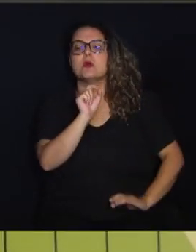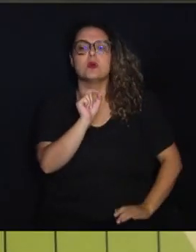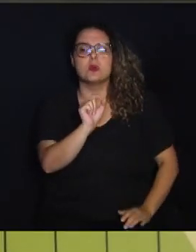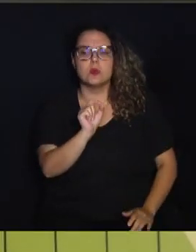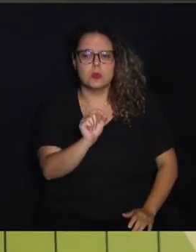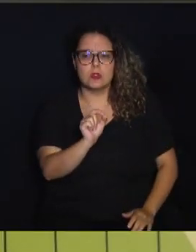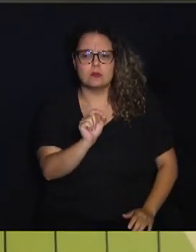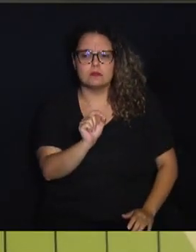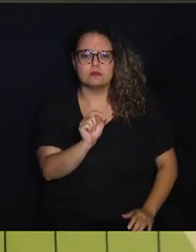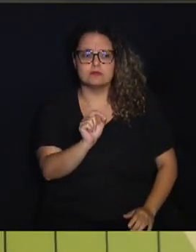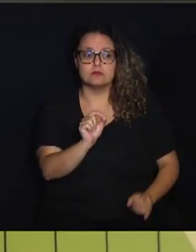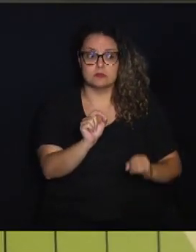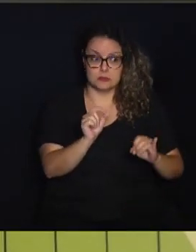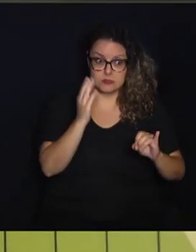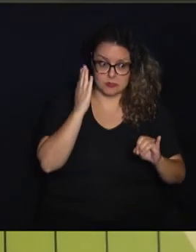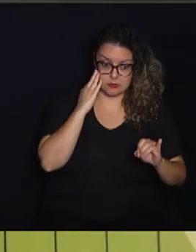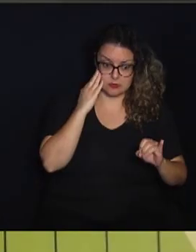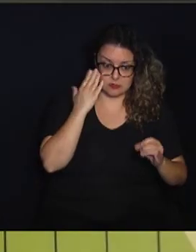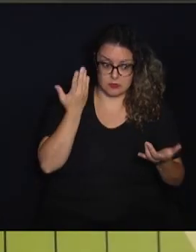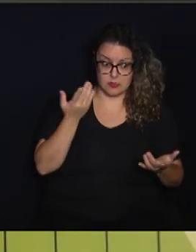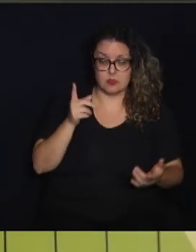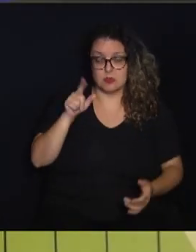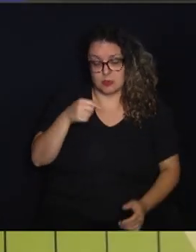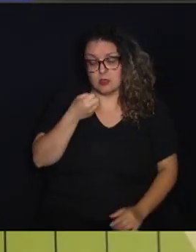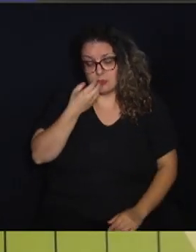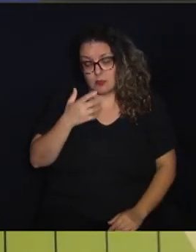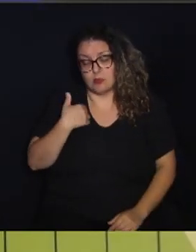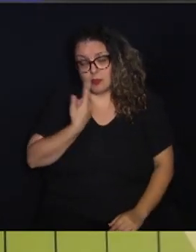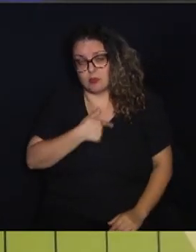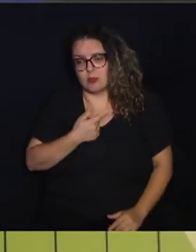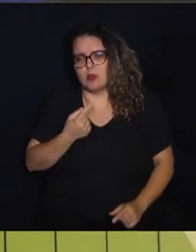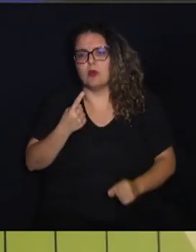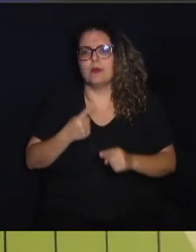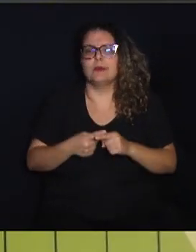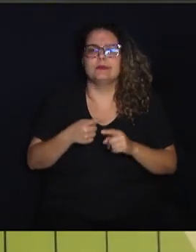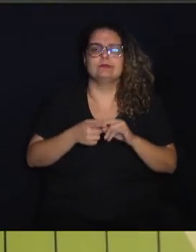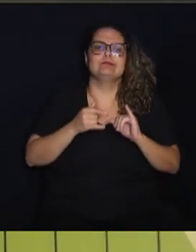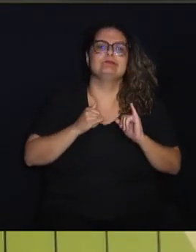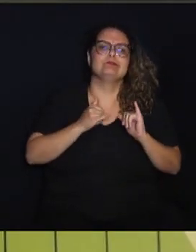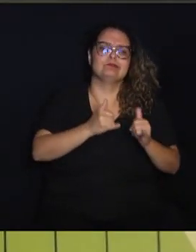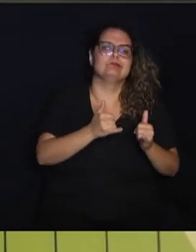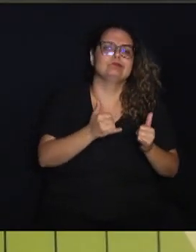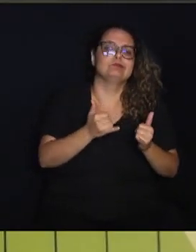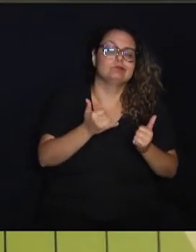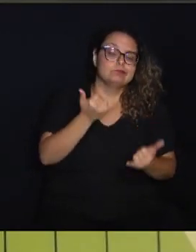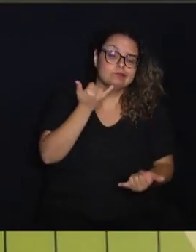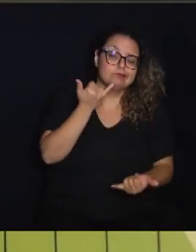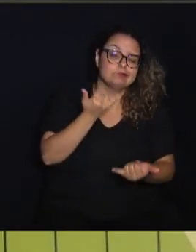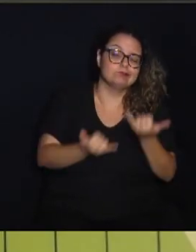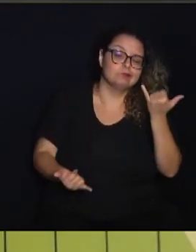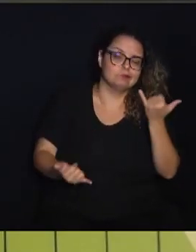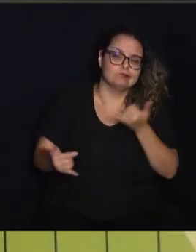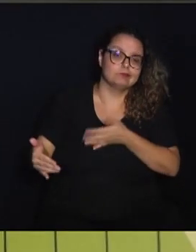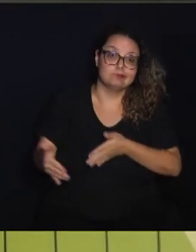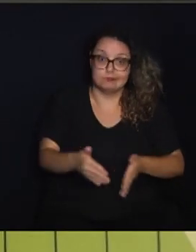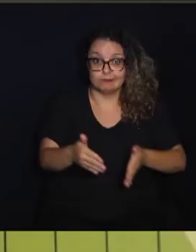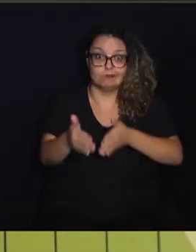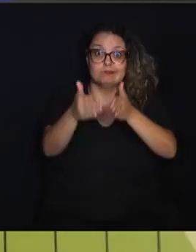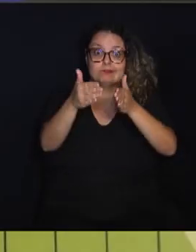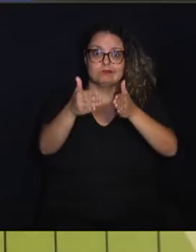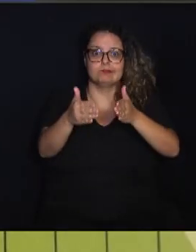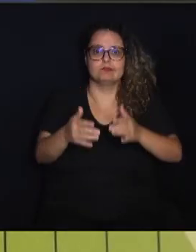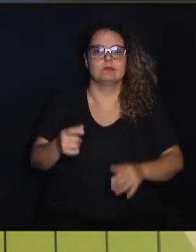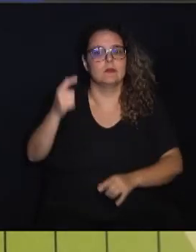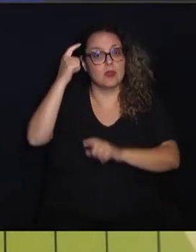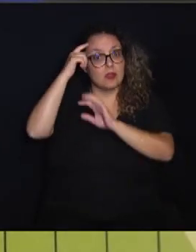é tão bom para a gente, por que mesmo assim desanimamos no meio do caminho? Pensando nisso, o Estúdio